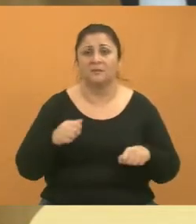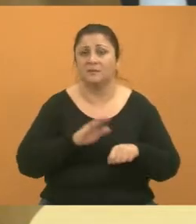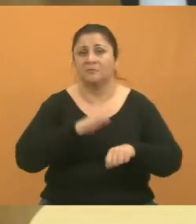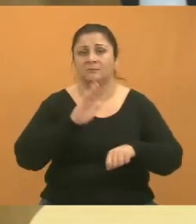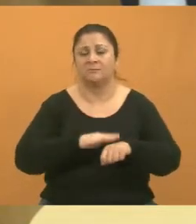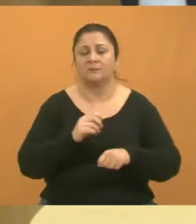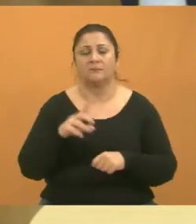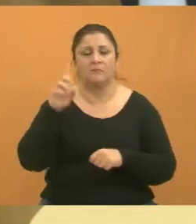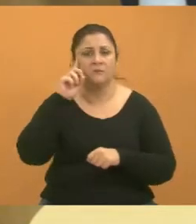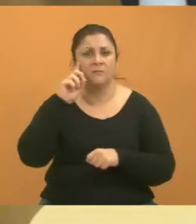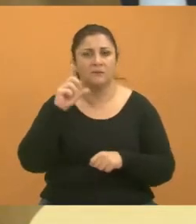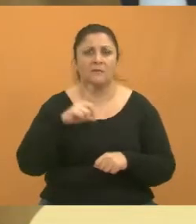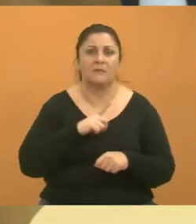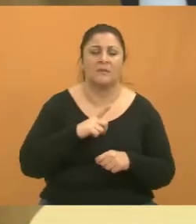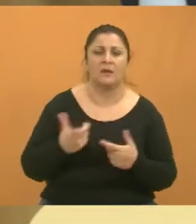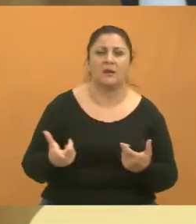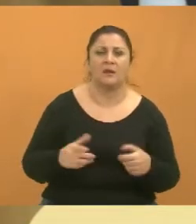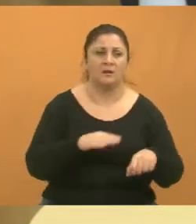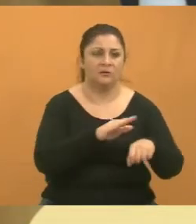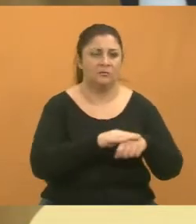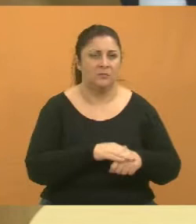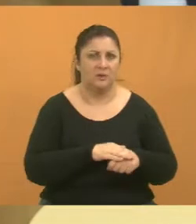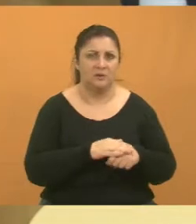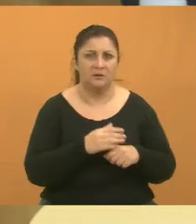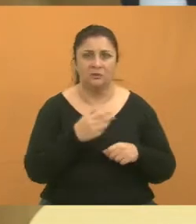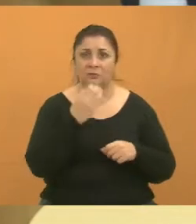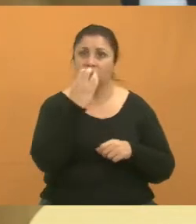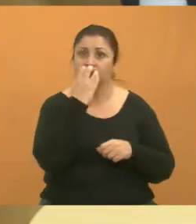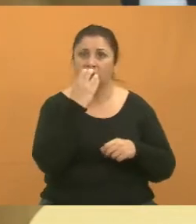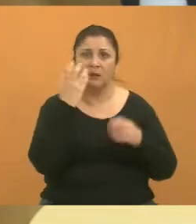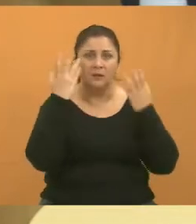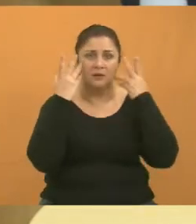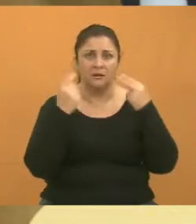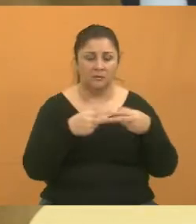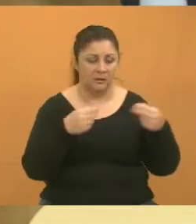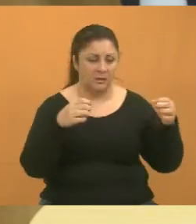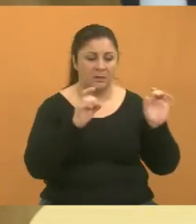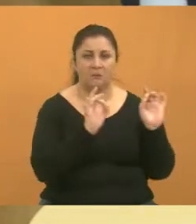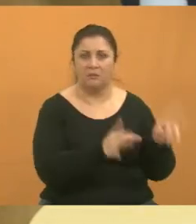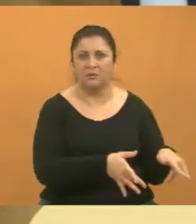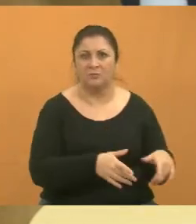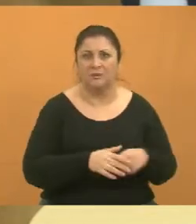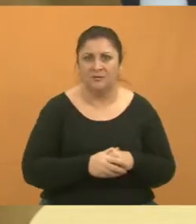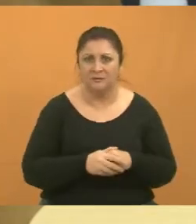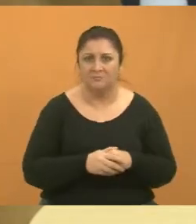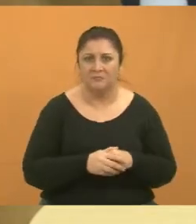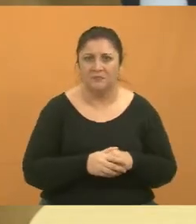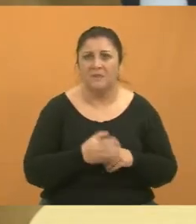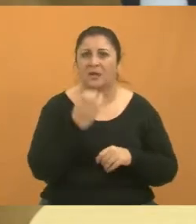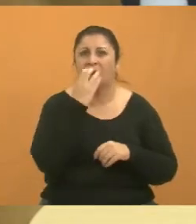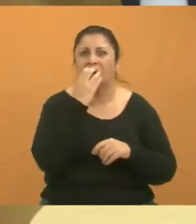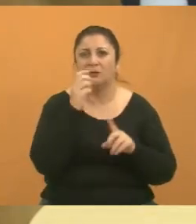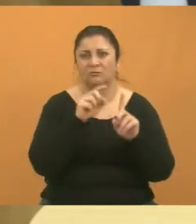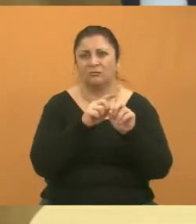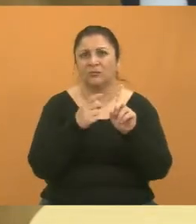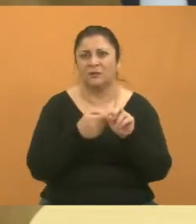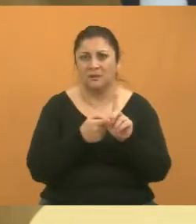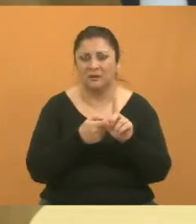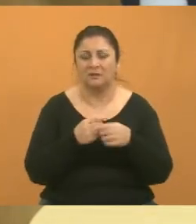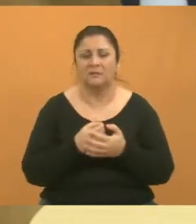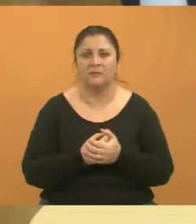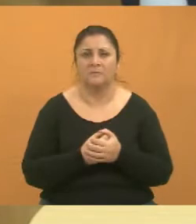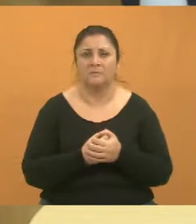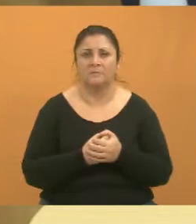Todos os dias nós temos aí chamadas de animais abandonados, principalmente cadelas prenhas, né? Ou cadelas no